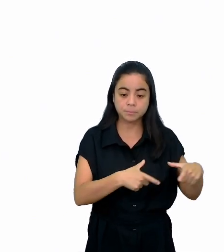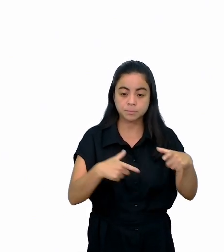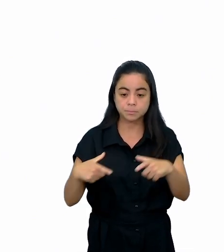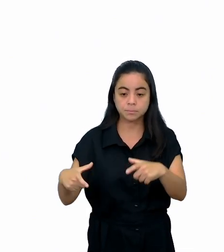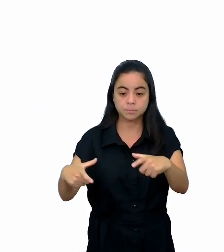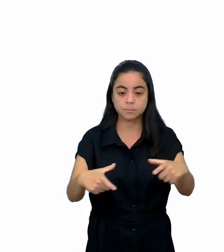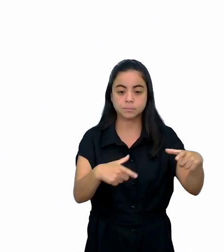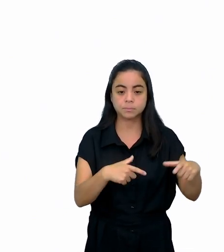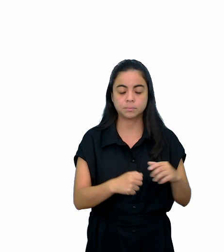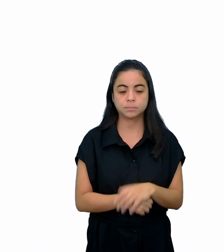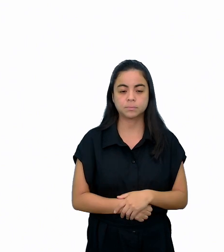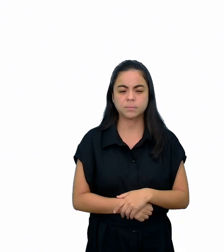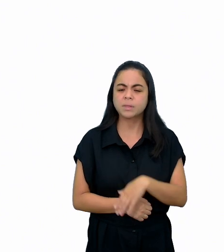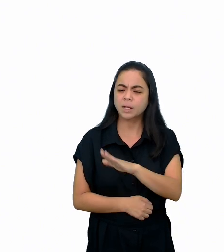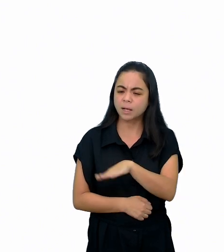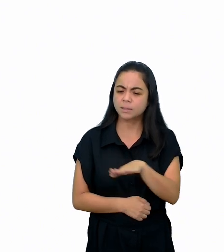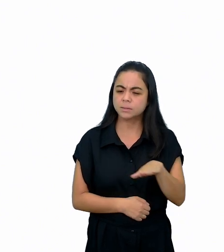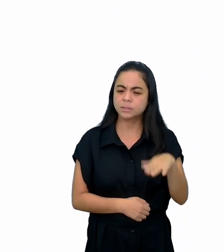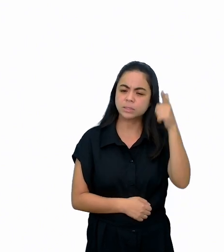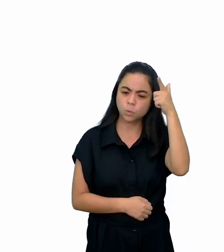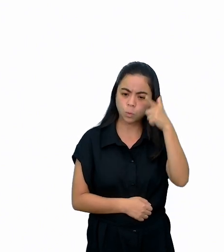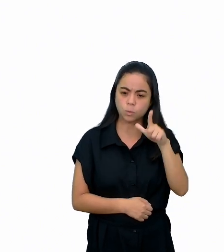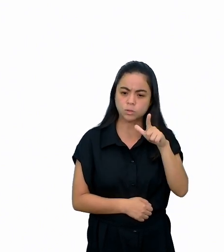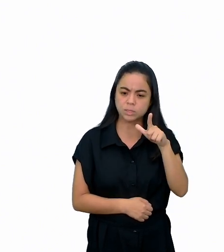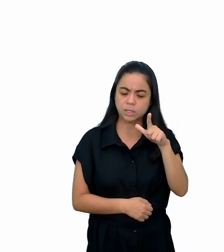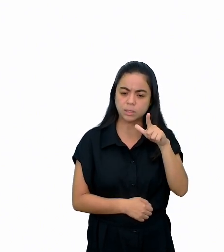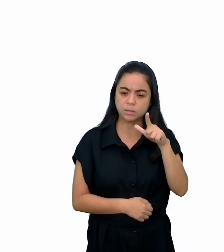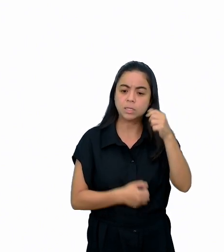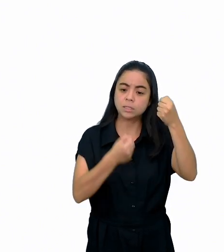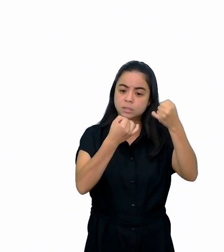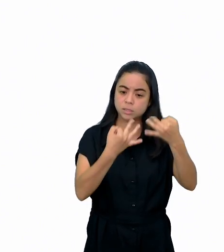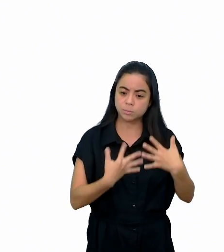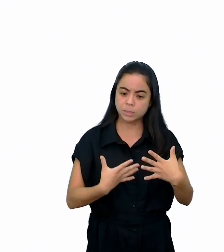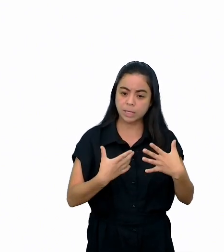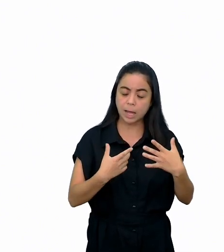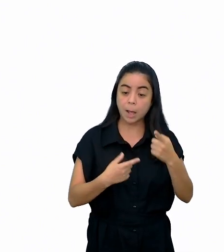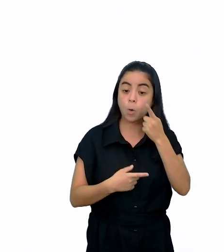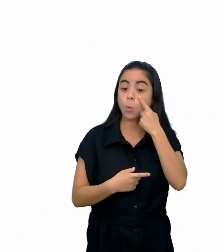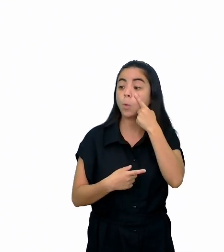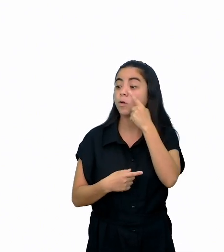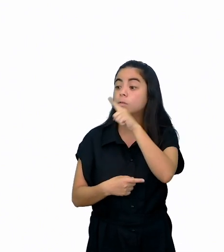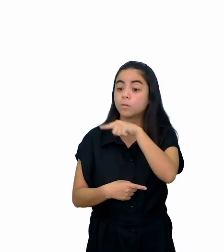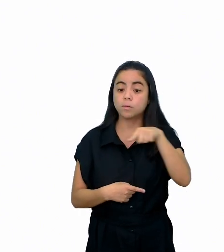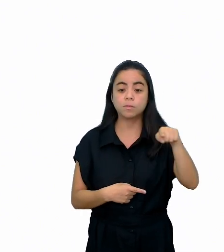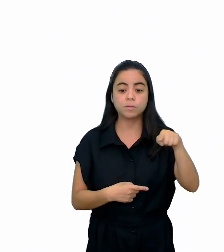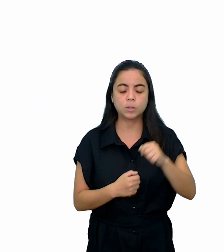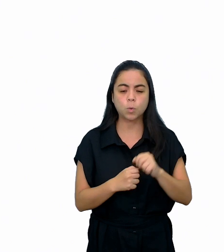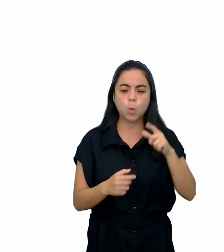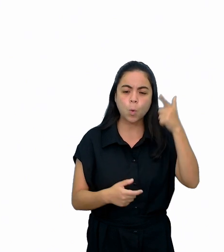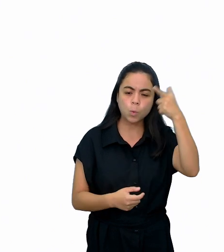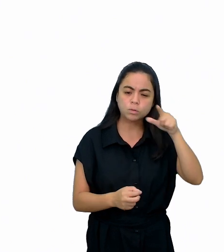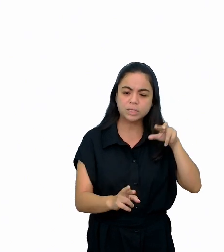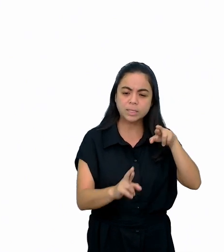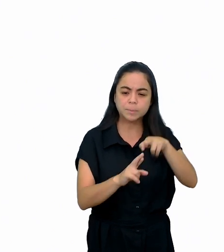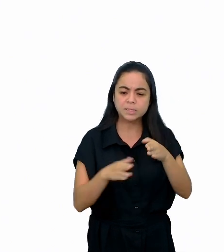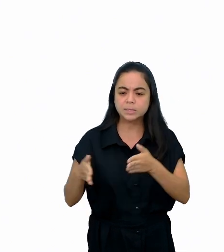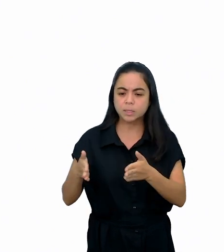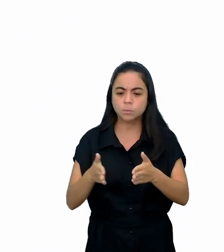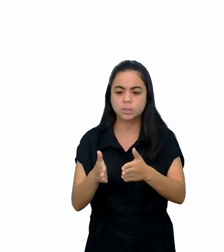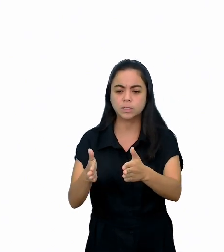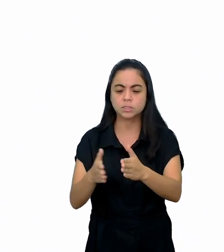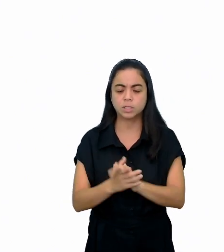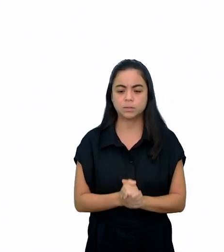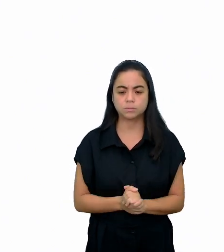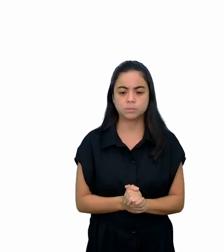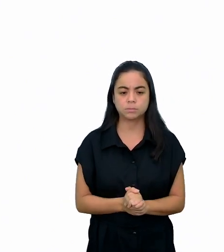espaciais, né? As crianças conseguem falar sobre o que elas estão vendo, elas conseguem representar o trajeto.